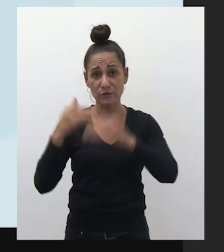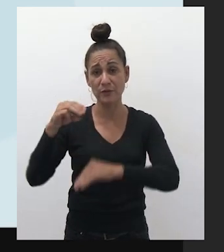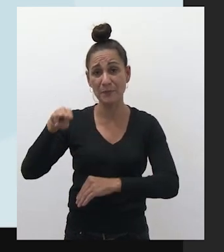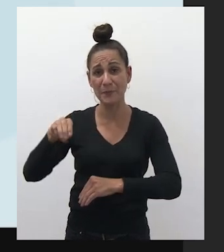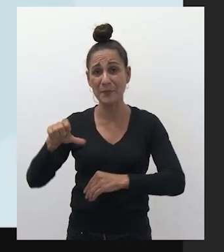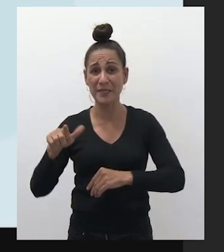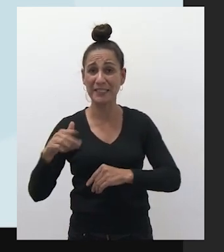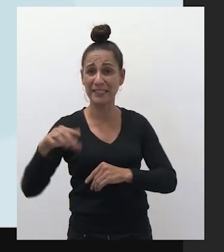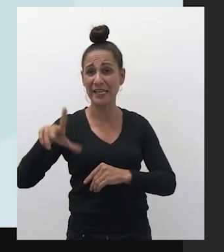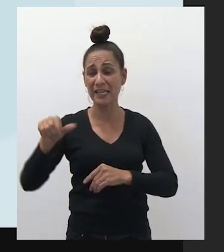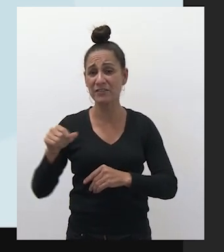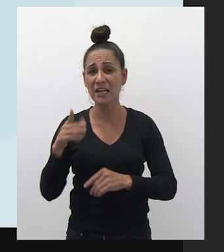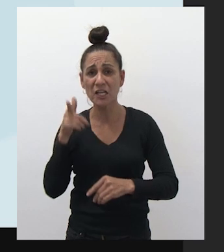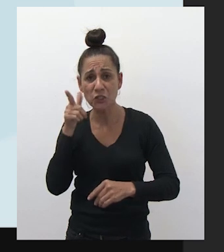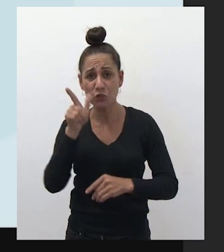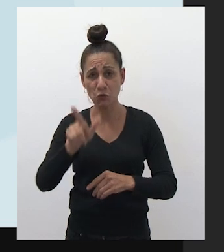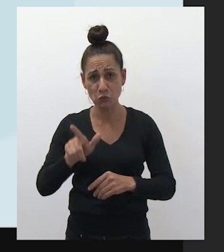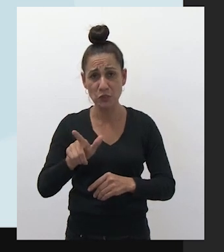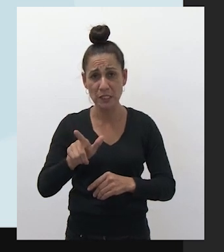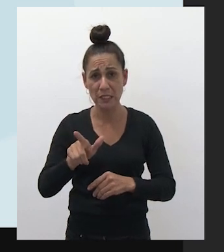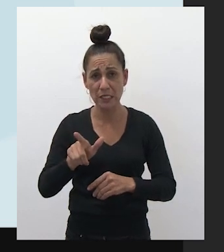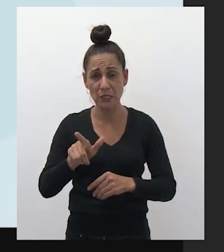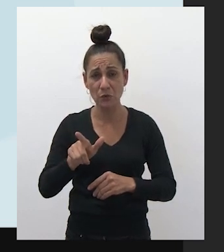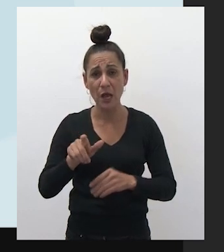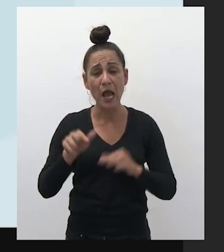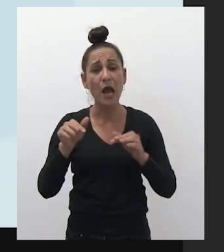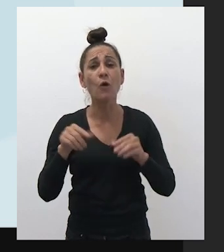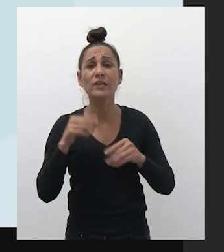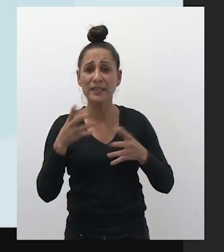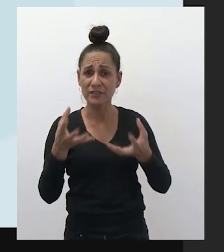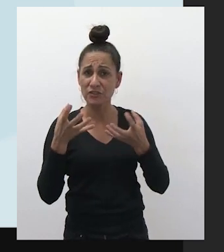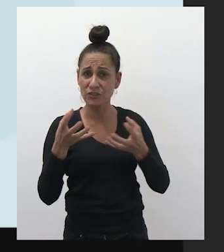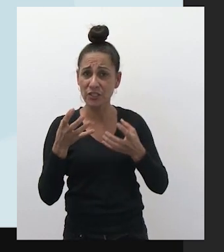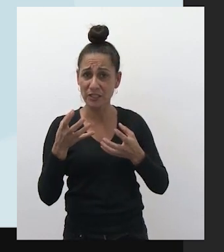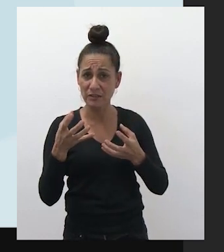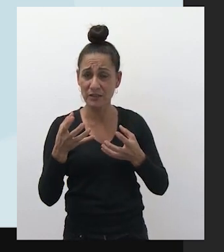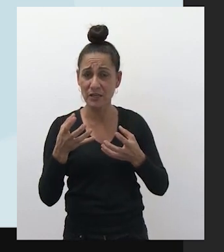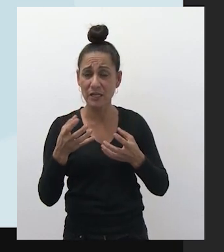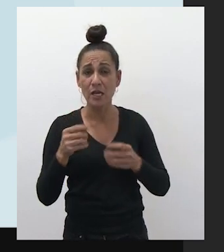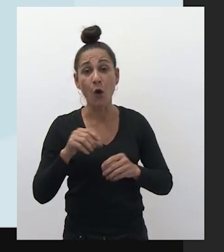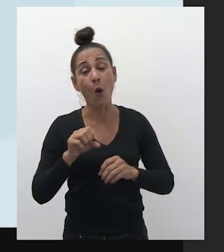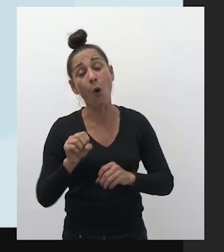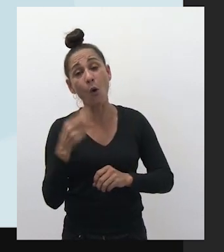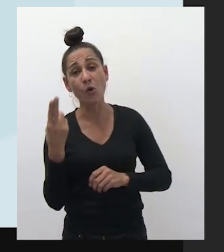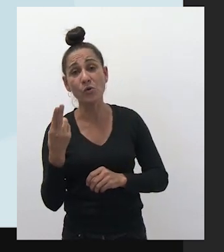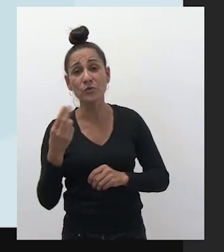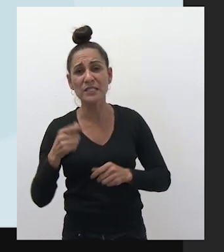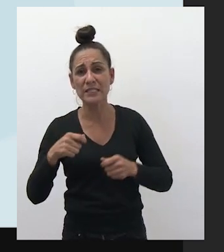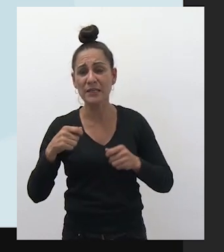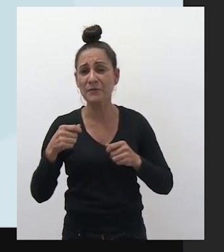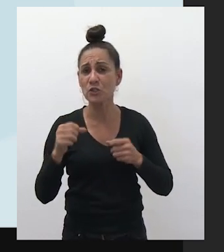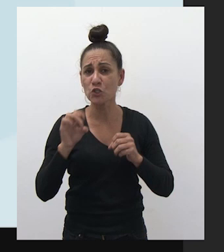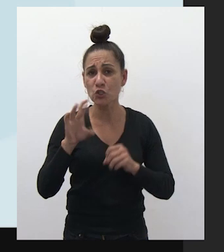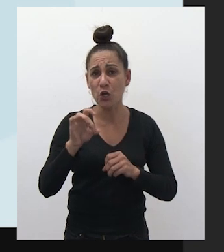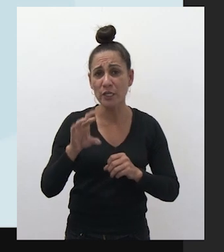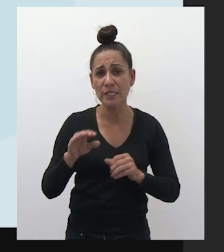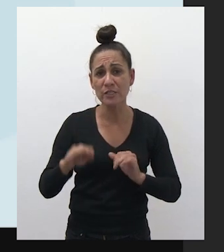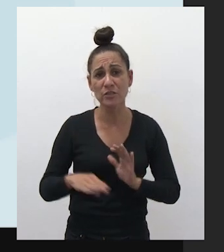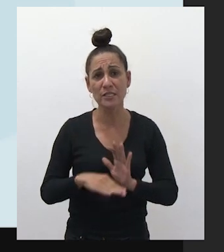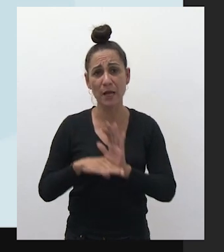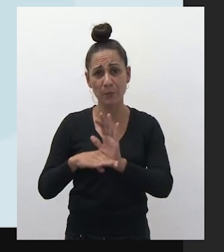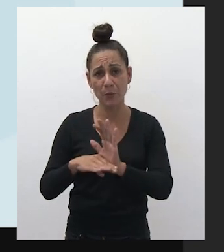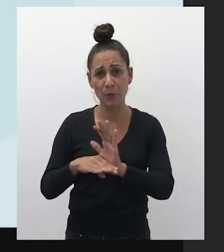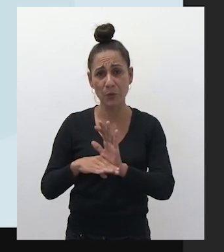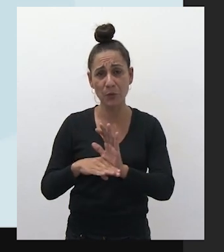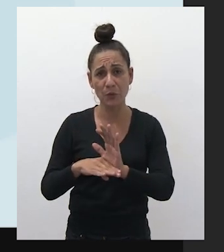gente alcançou aos fins colimados aquilo que a gente queria? Isso foi suficiente para o progresso da